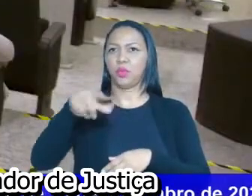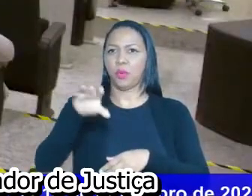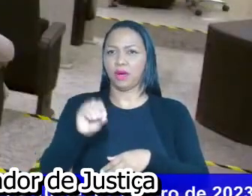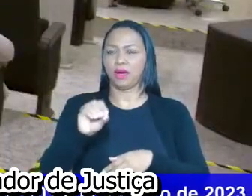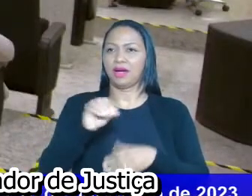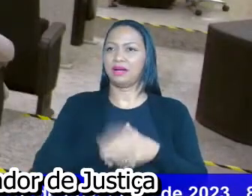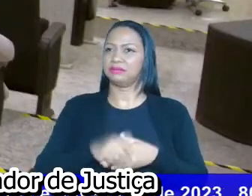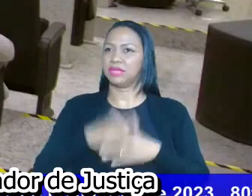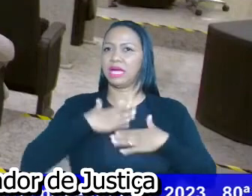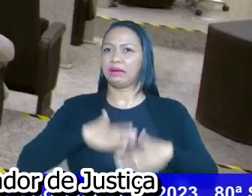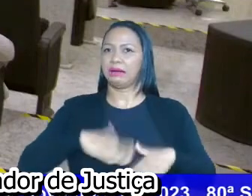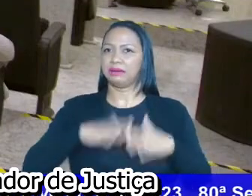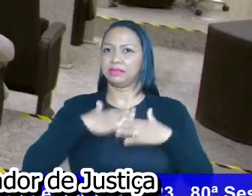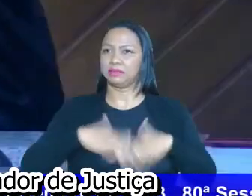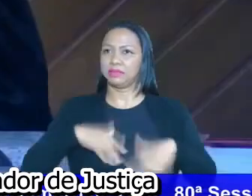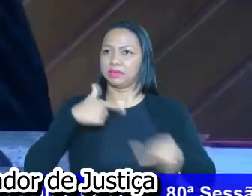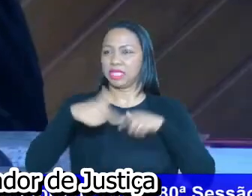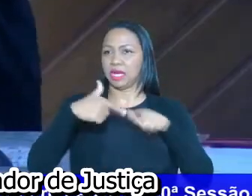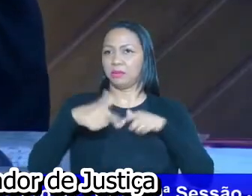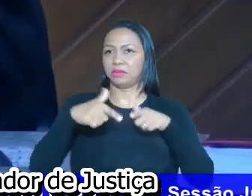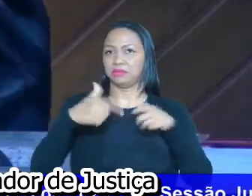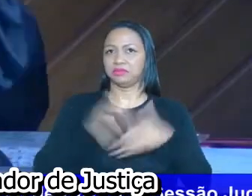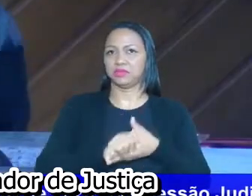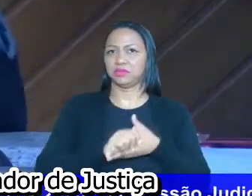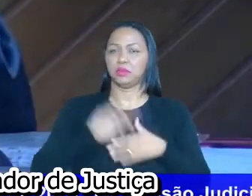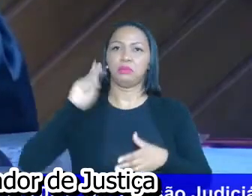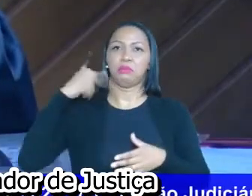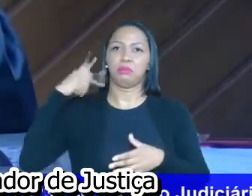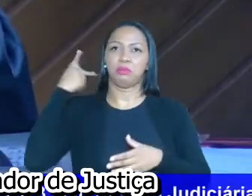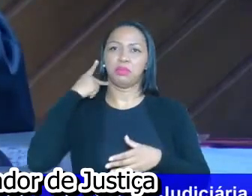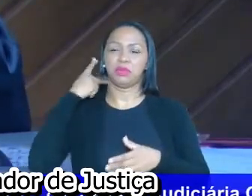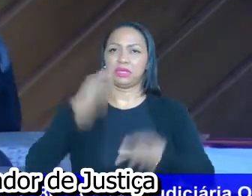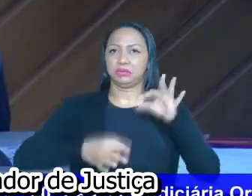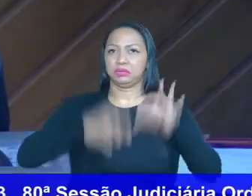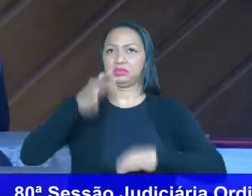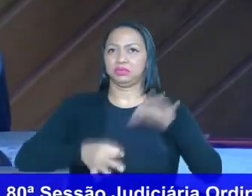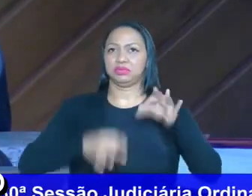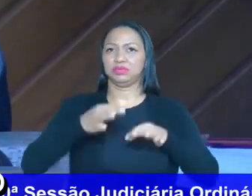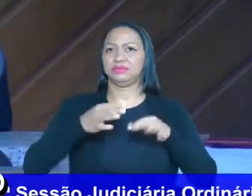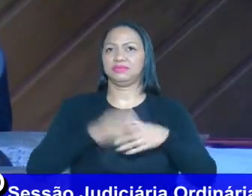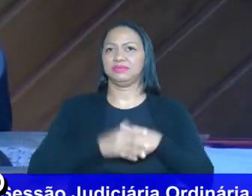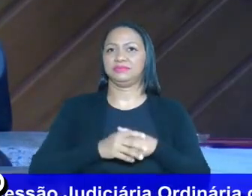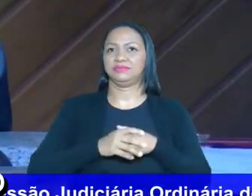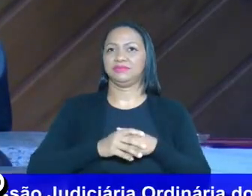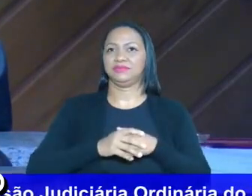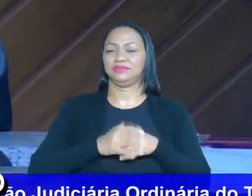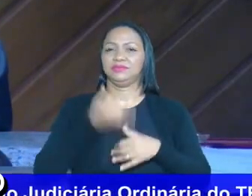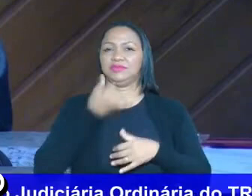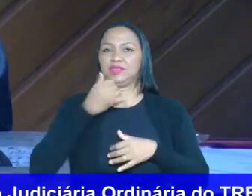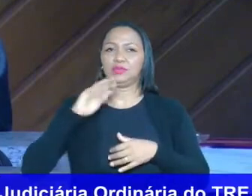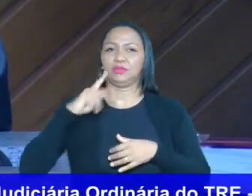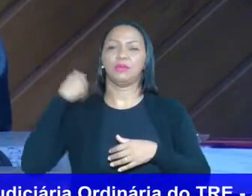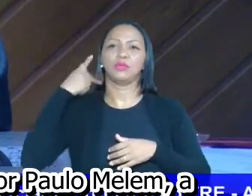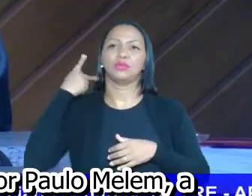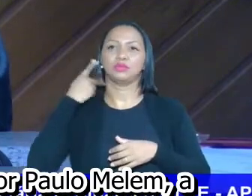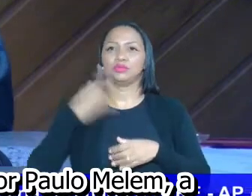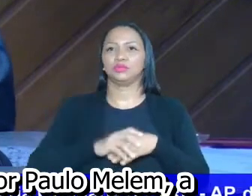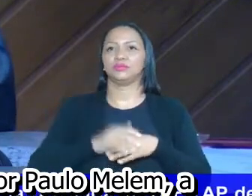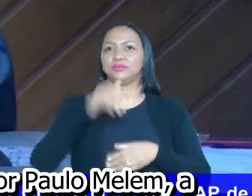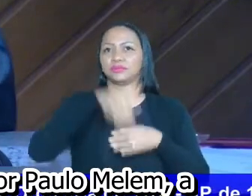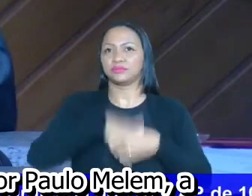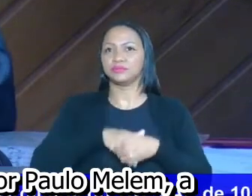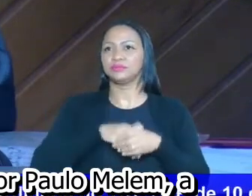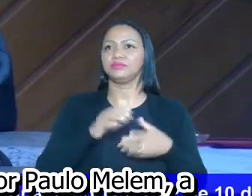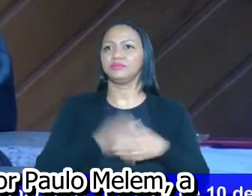muita tranquilidade a nós trabalhar com um procurador de justiça, aliás, um procurador regional eleitoral do quilate de